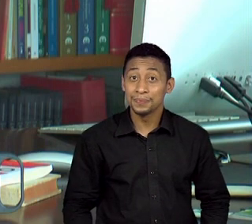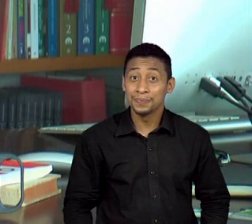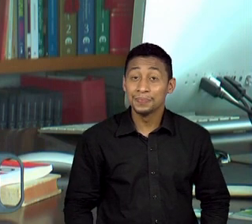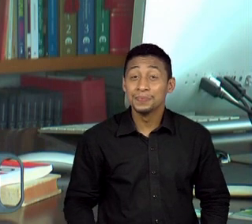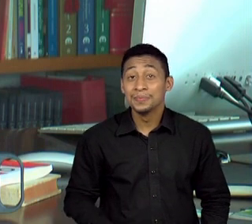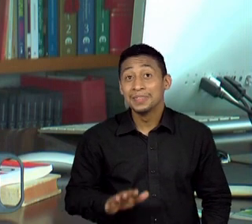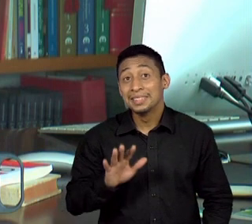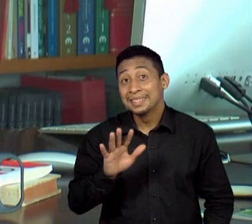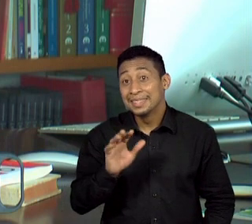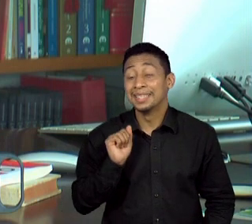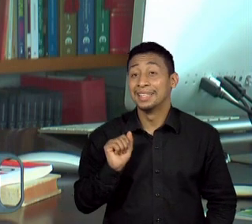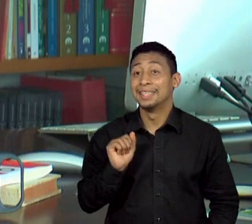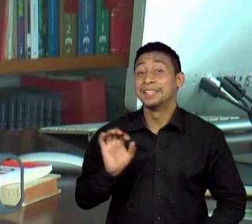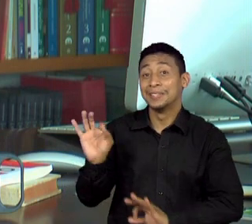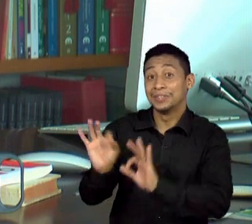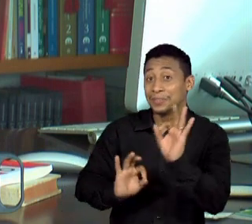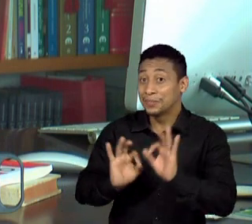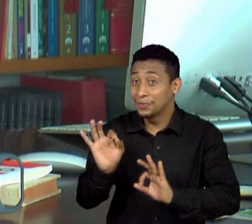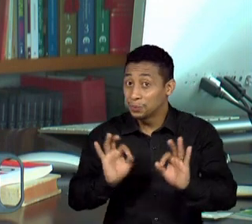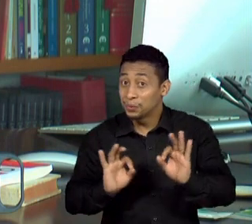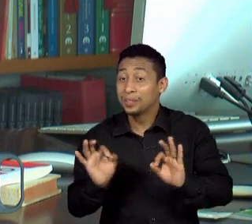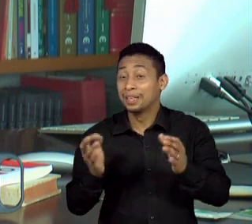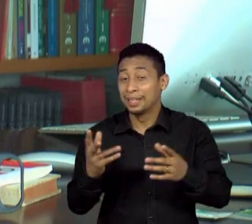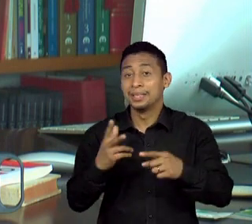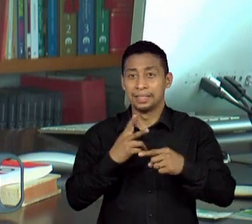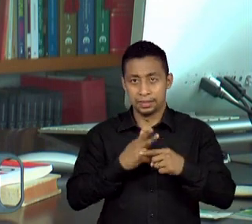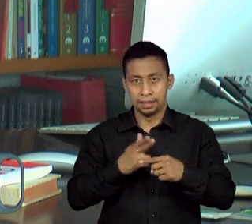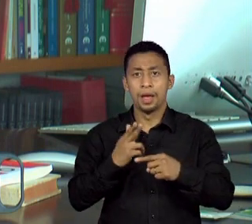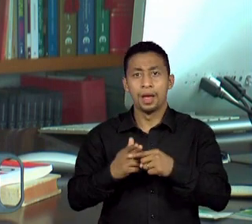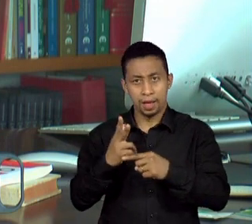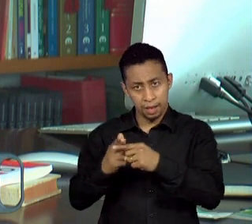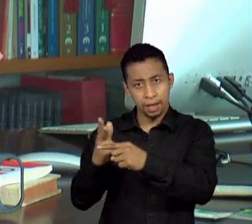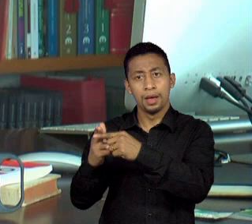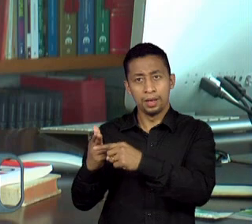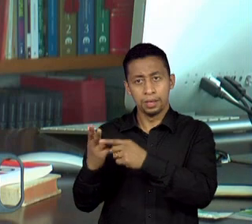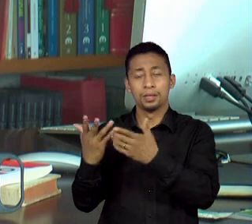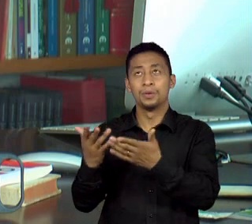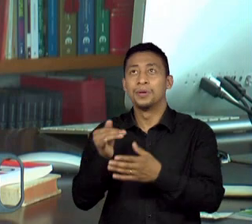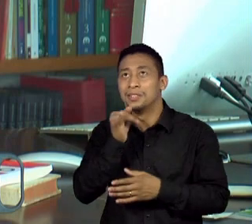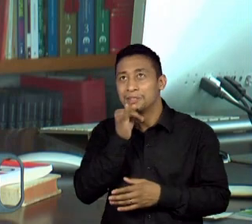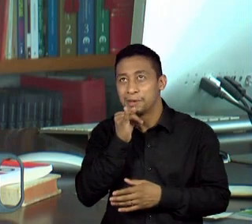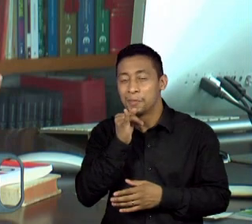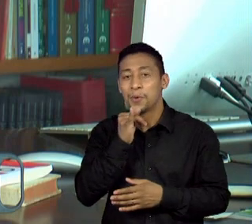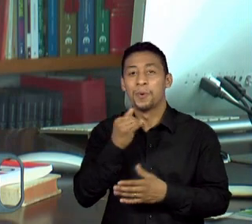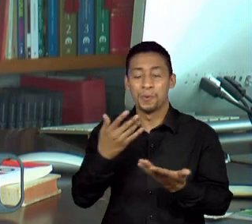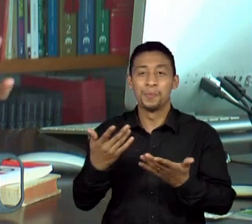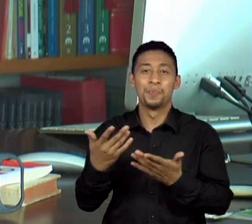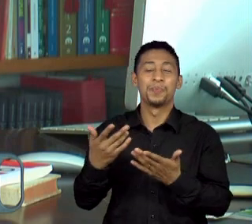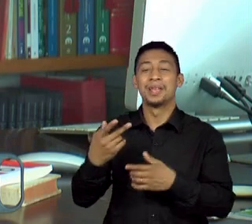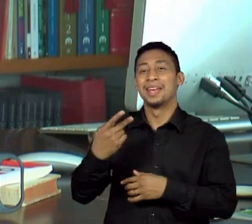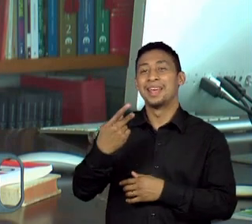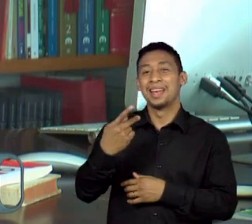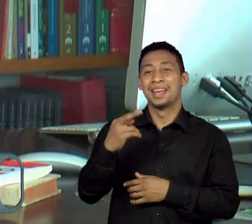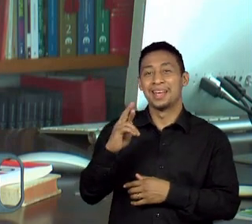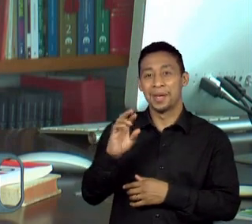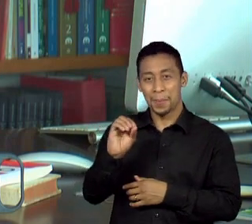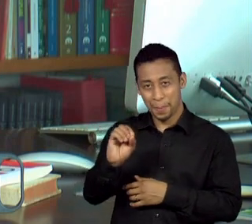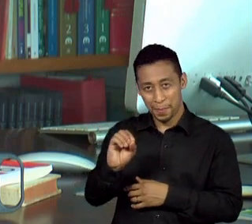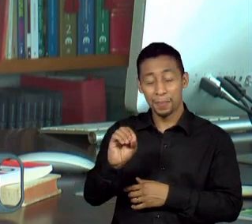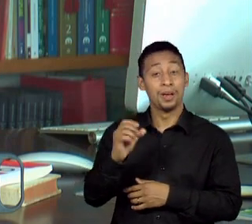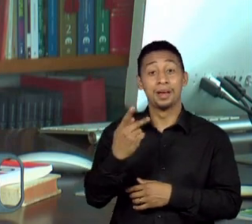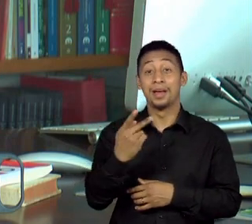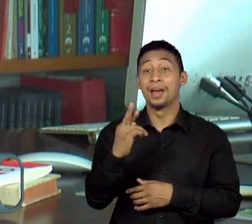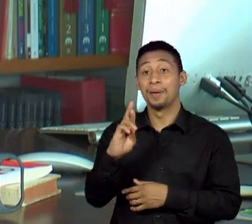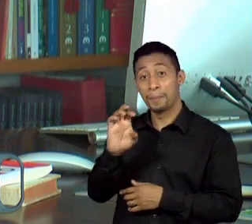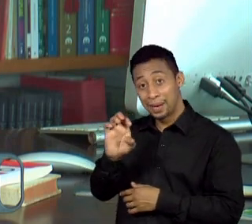Não, nós fizemos séries, Guel. Nós fizemos séries, como Sob Pressão, por exemplo. Sob Pressão é uma série de hospital. Nos Estados Unidos tem várias